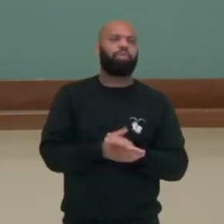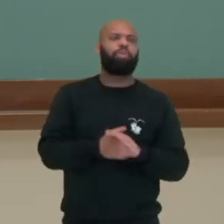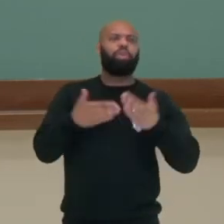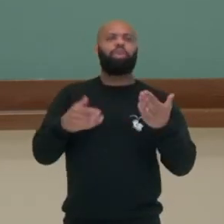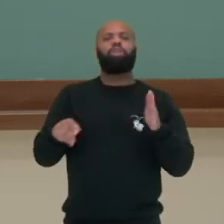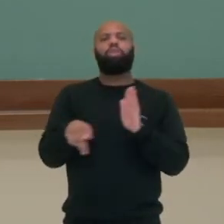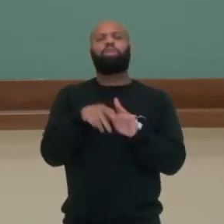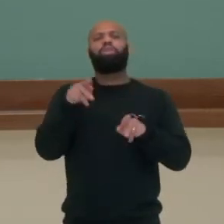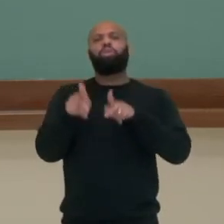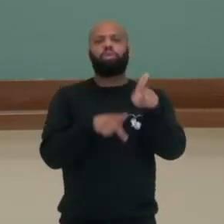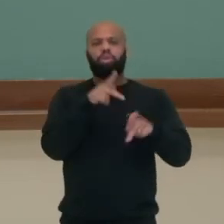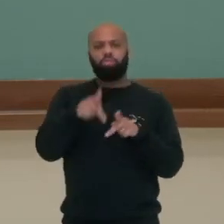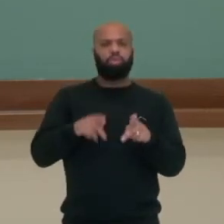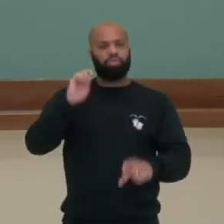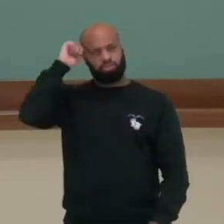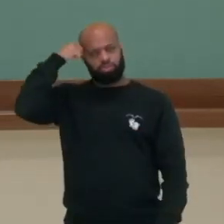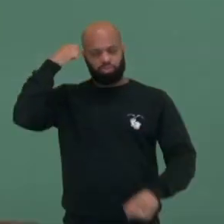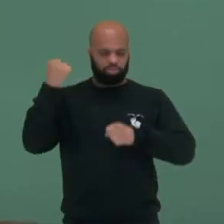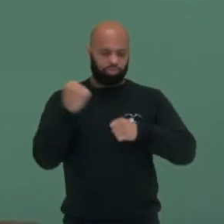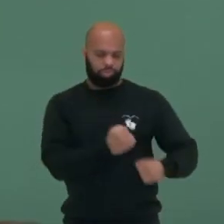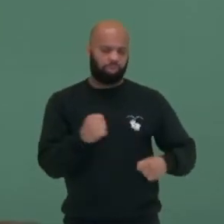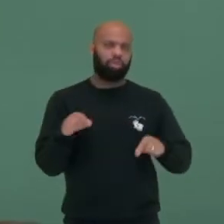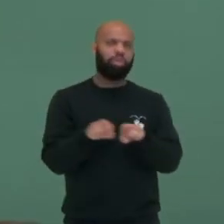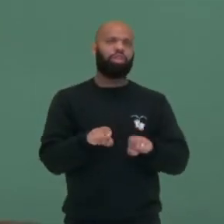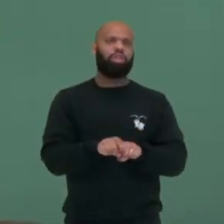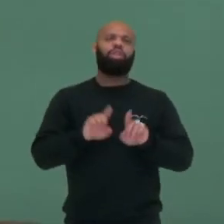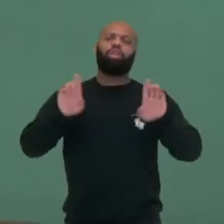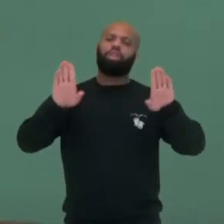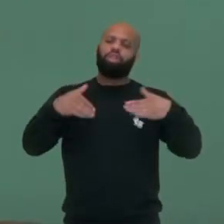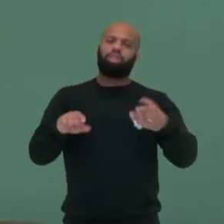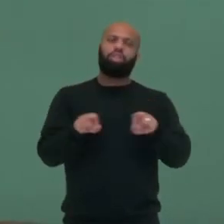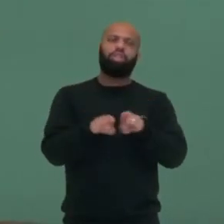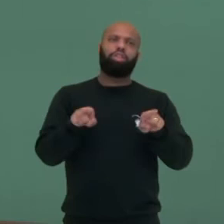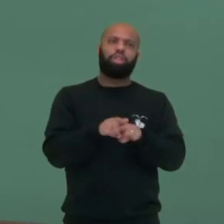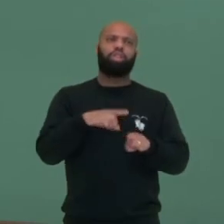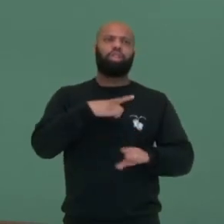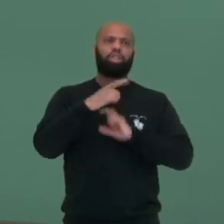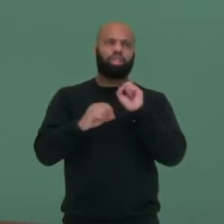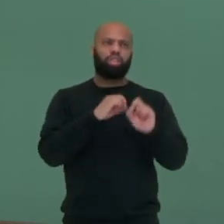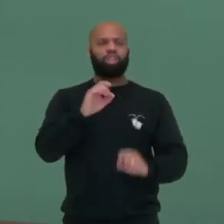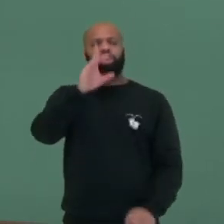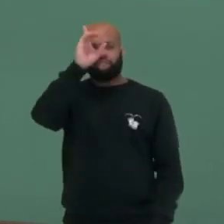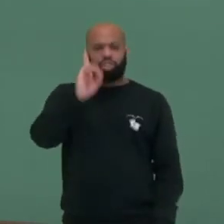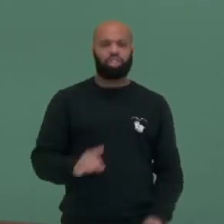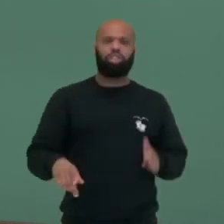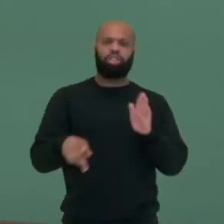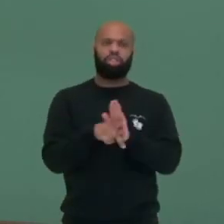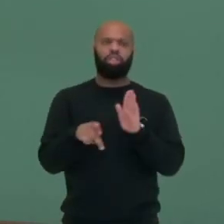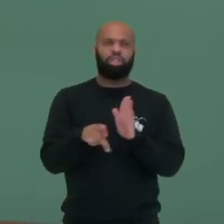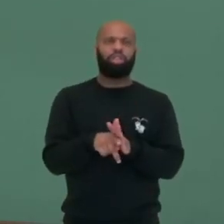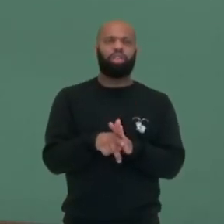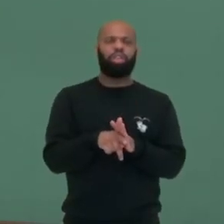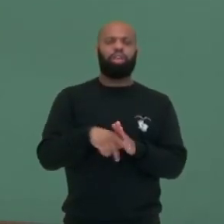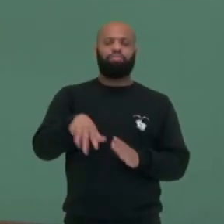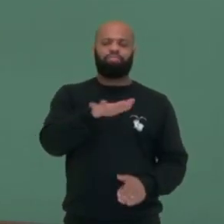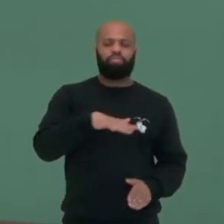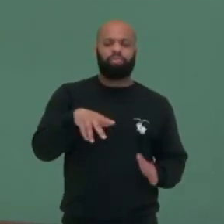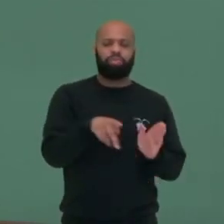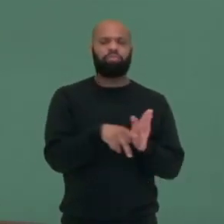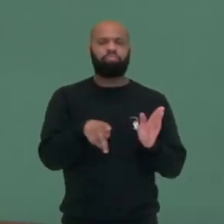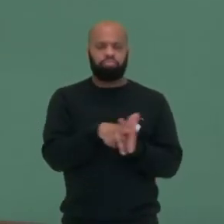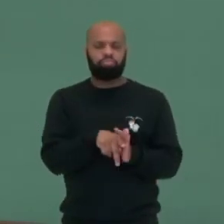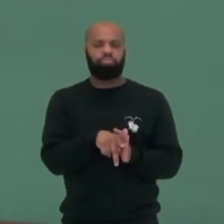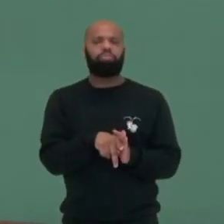aos povos quilombolas, também garantiu o direito à propriedade das terras remanescentes dos quilombos e